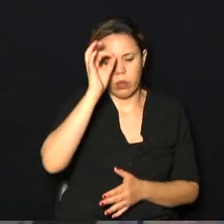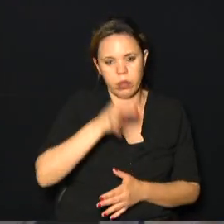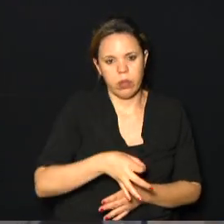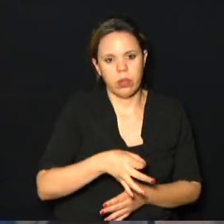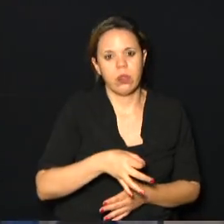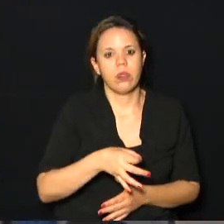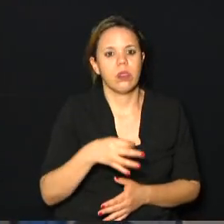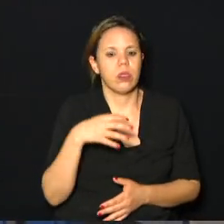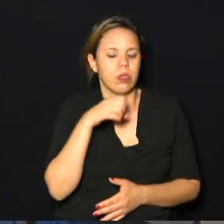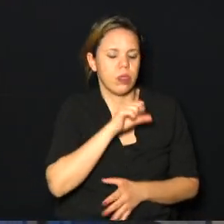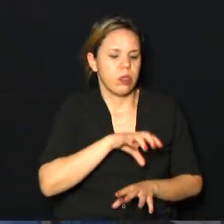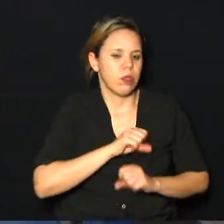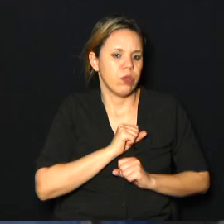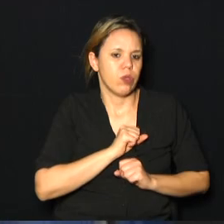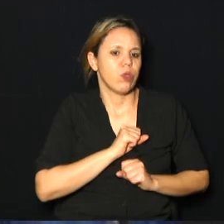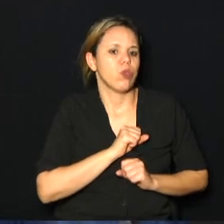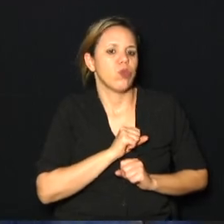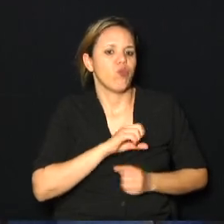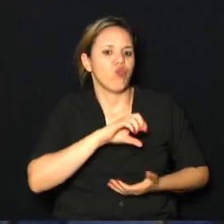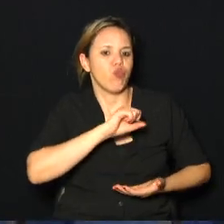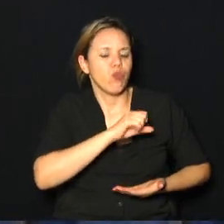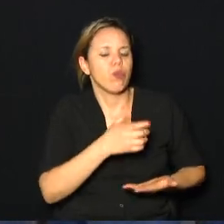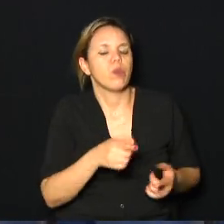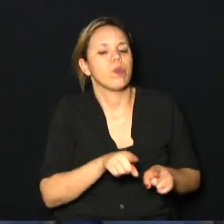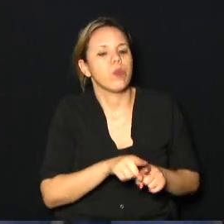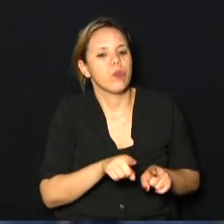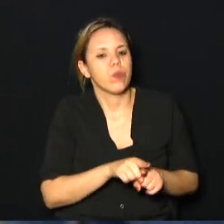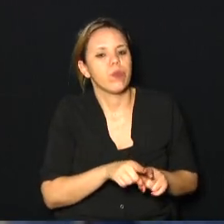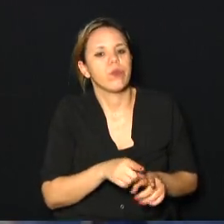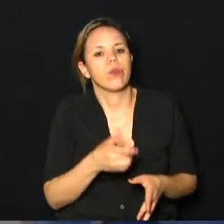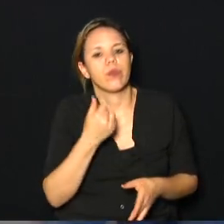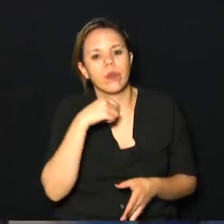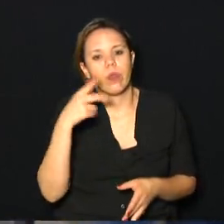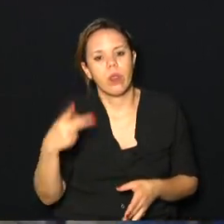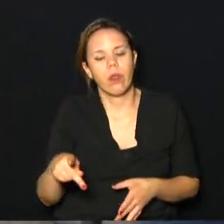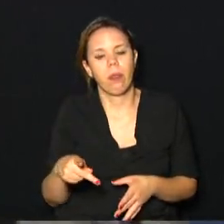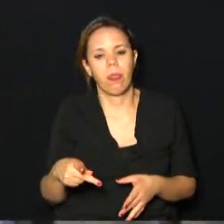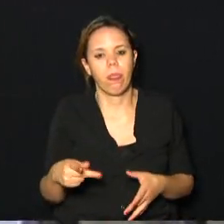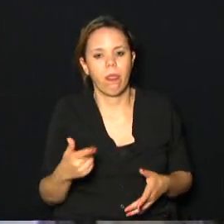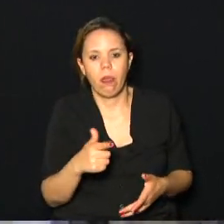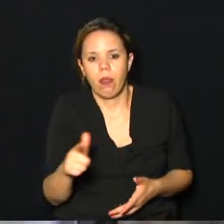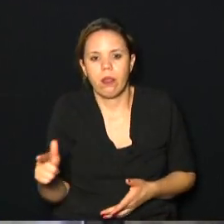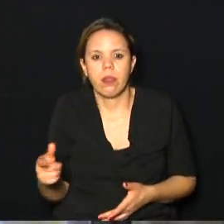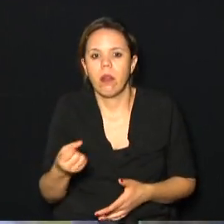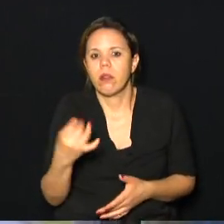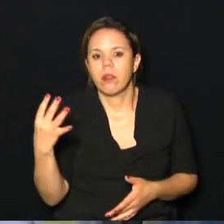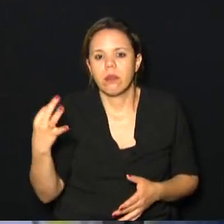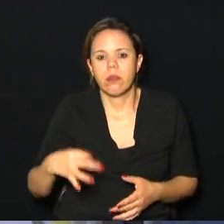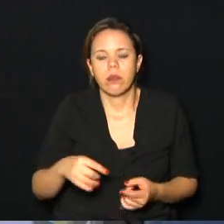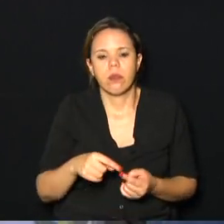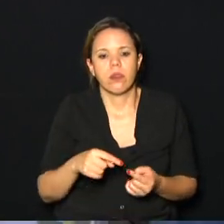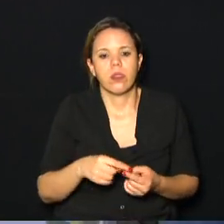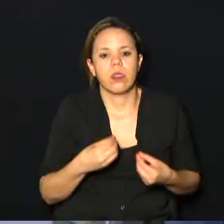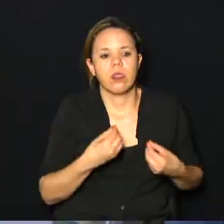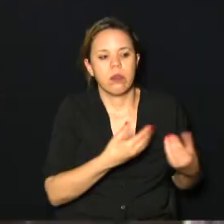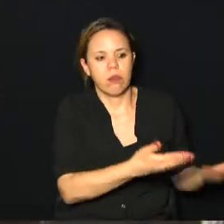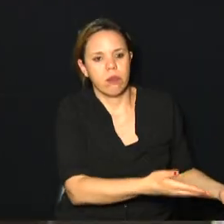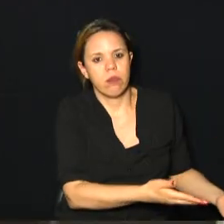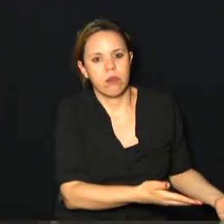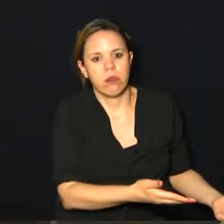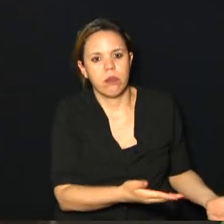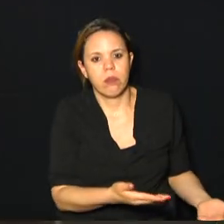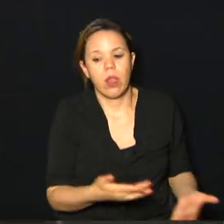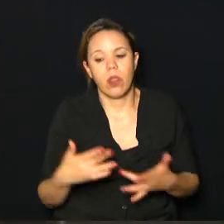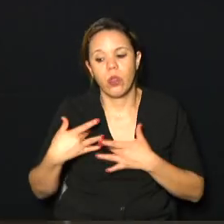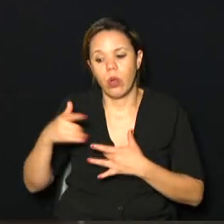que é rapidamente absorvível, e aí, às vezes, a mãe dele, por algum motivo, não tem a quantidade suficiente para ele. Então, o leite